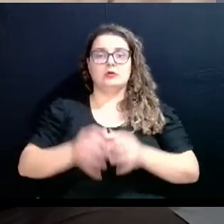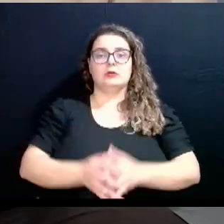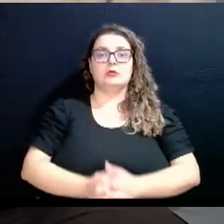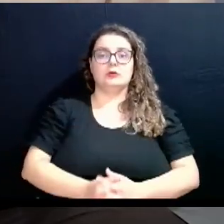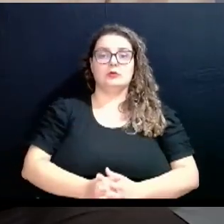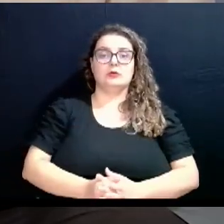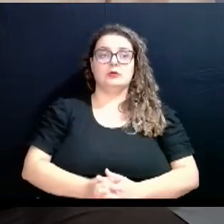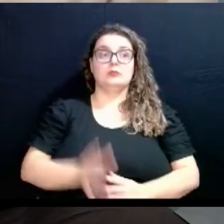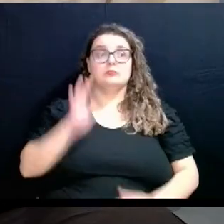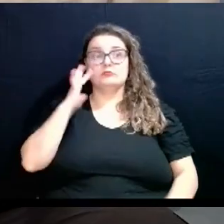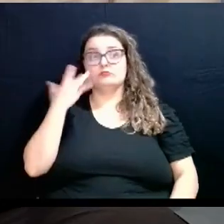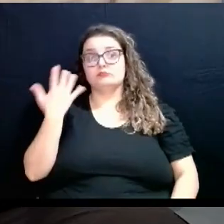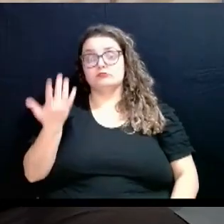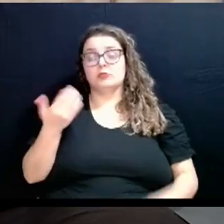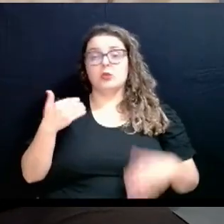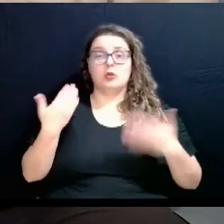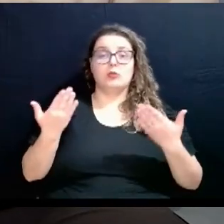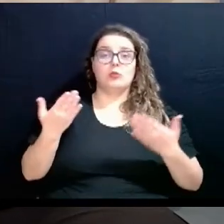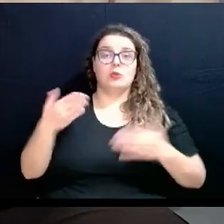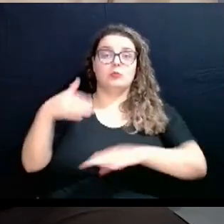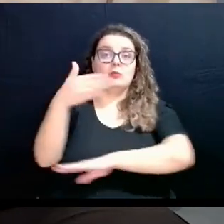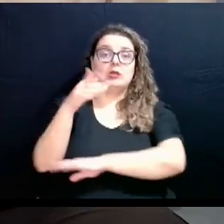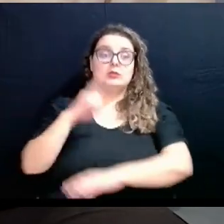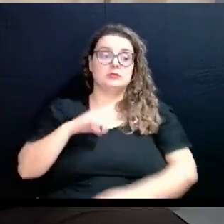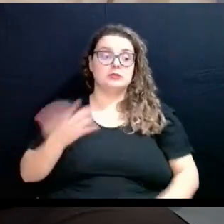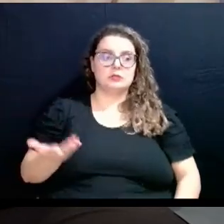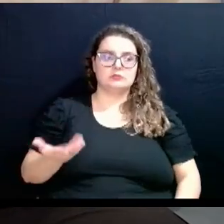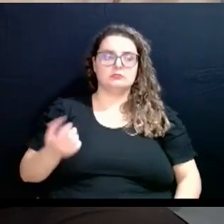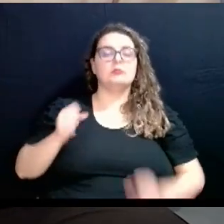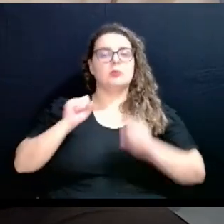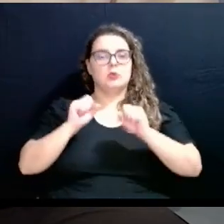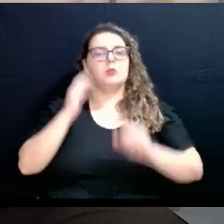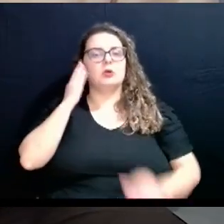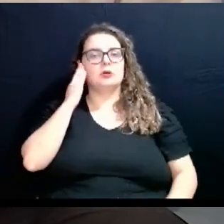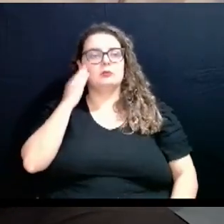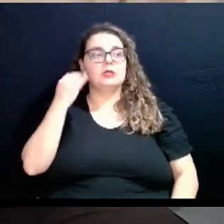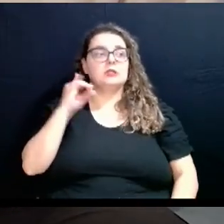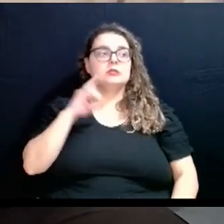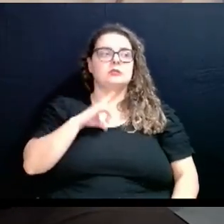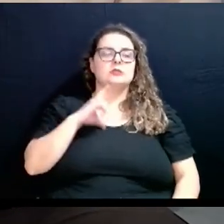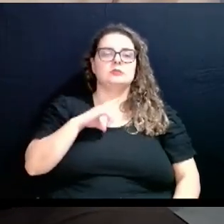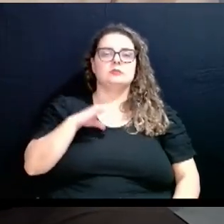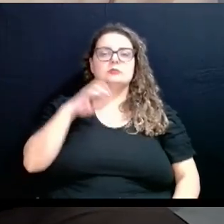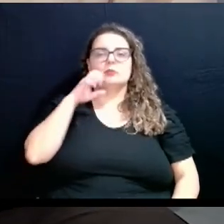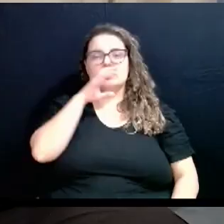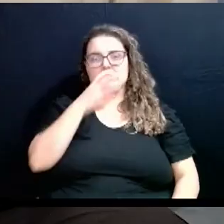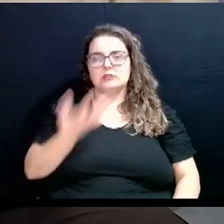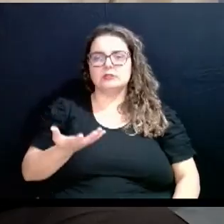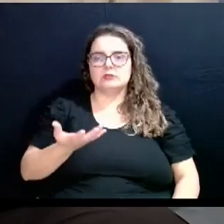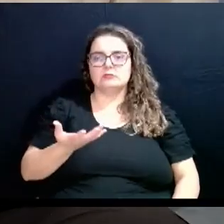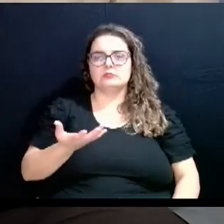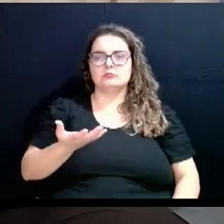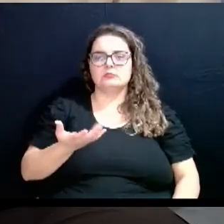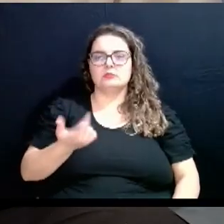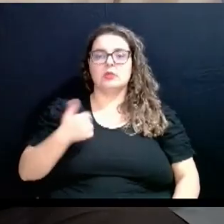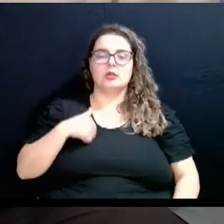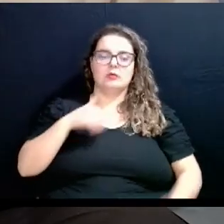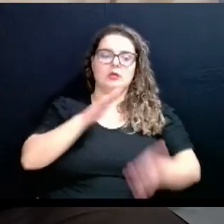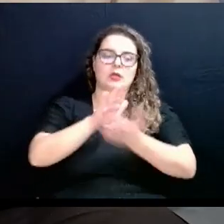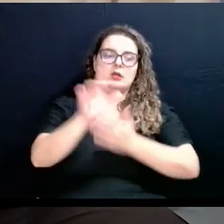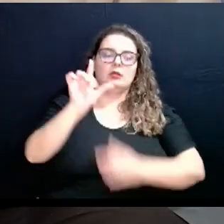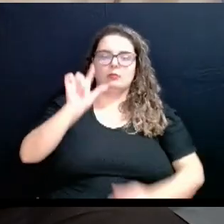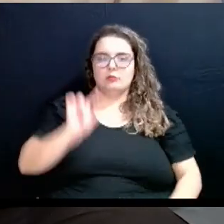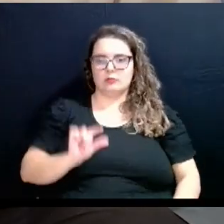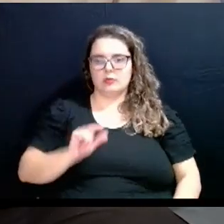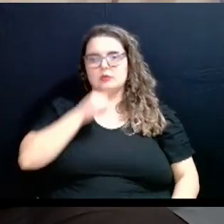ANEEL, eu não sei qual bandeira que tá, mas eu posso saber. Se tiver mais quente, aí eu vou estar